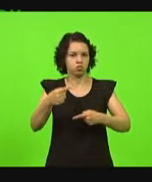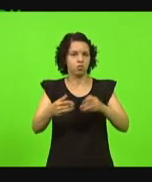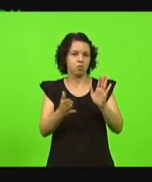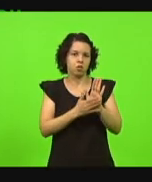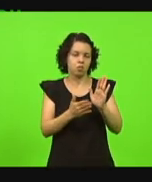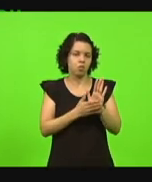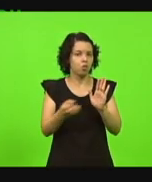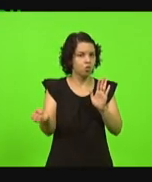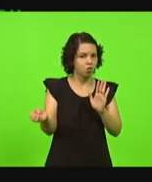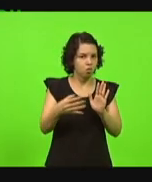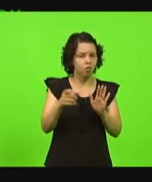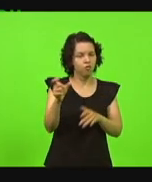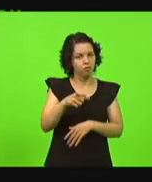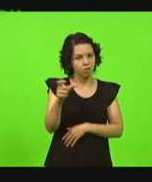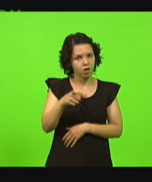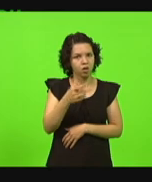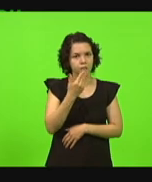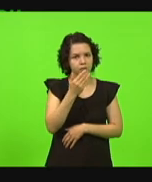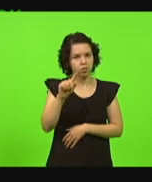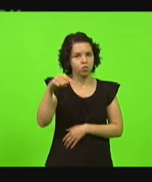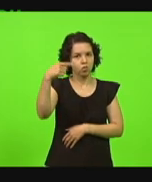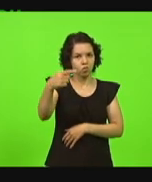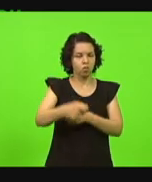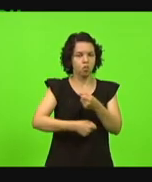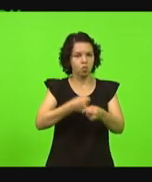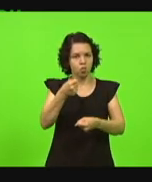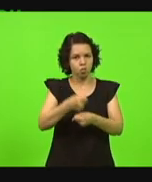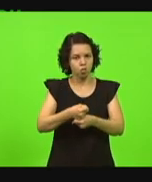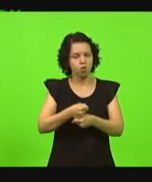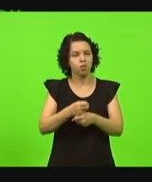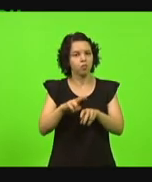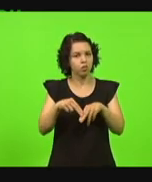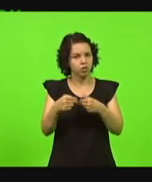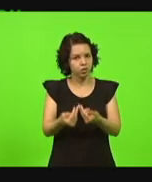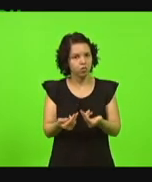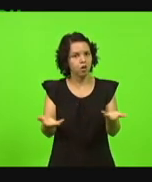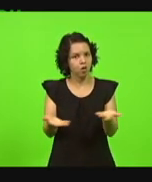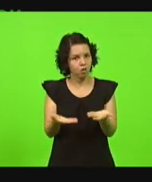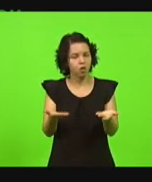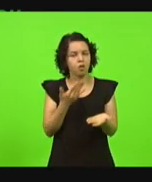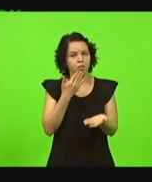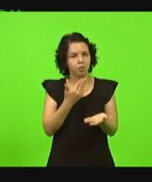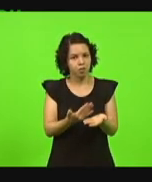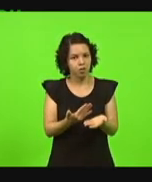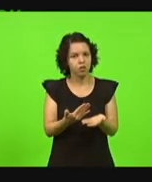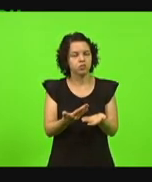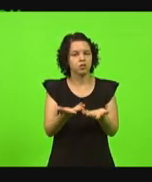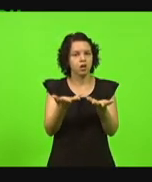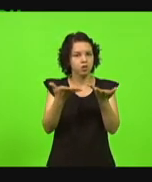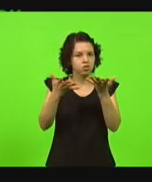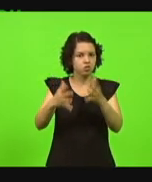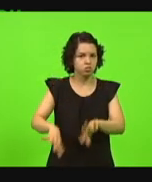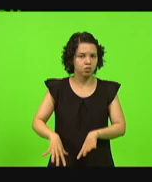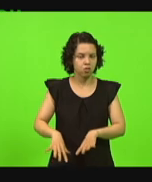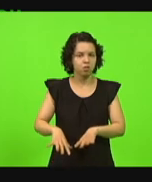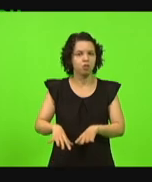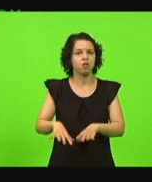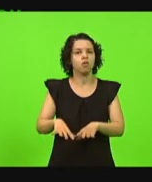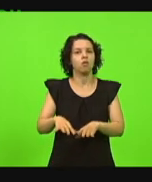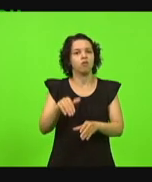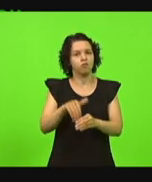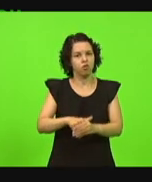vale alimentação aí durante o próximo ano. Portanto, agora eu peço a rejeição desse destaque, voto